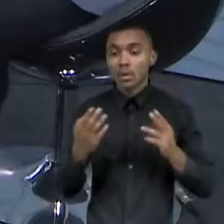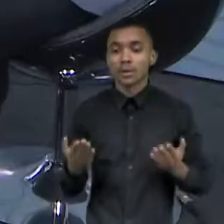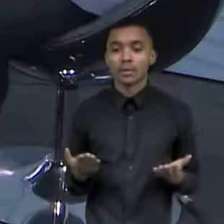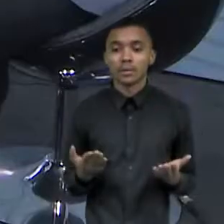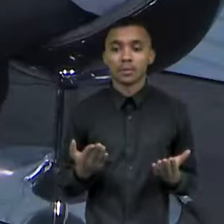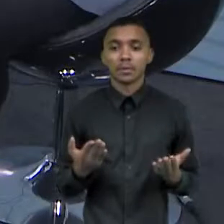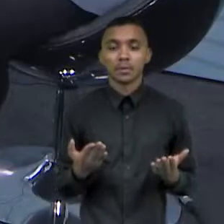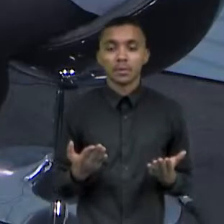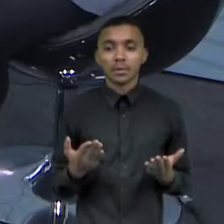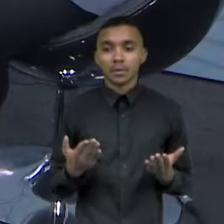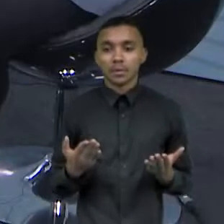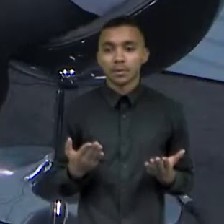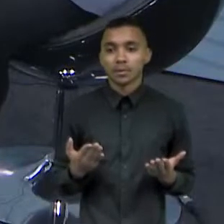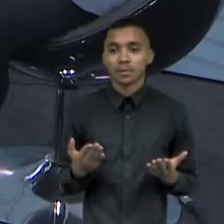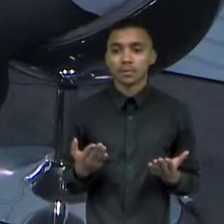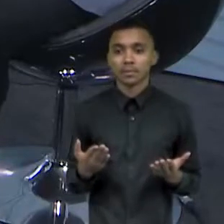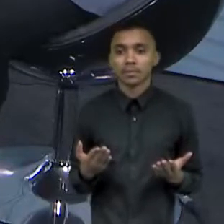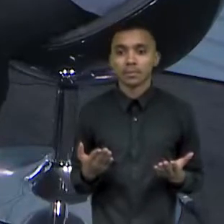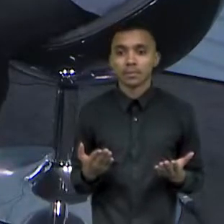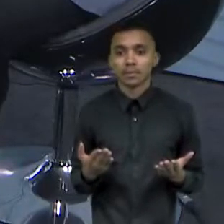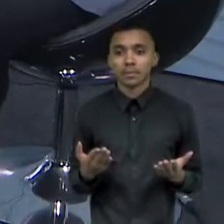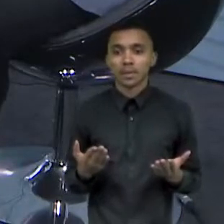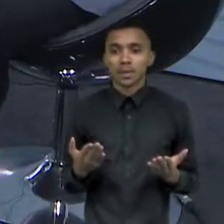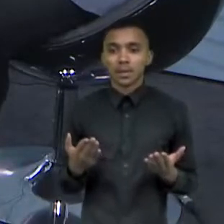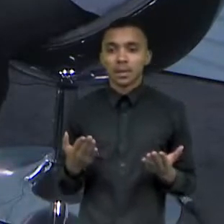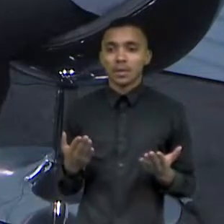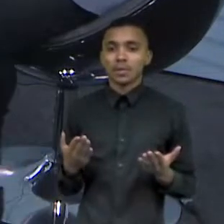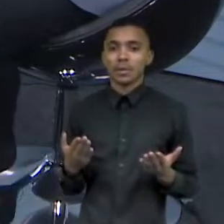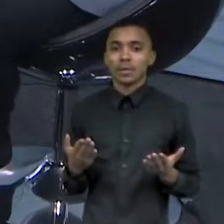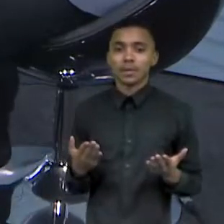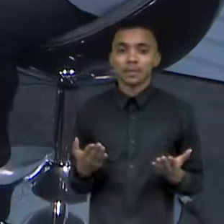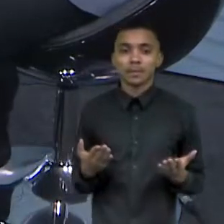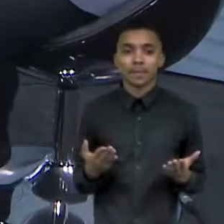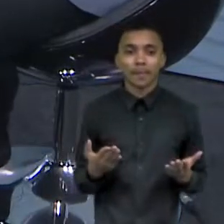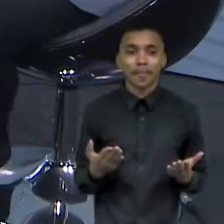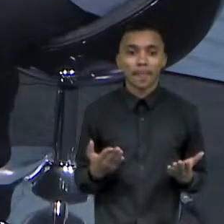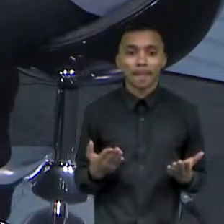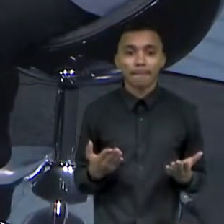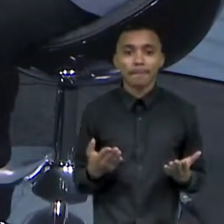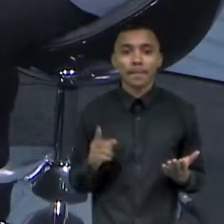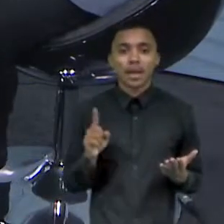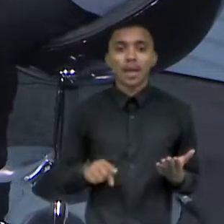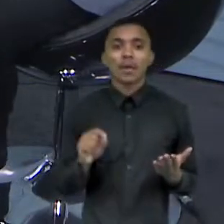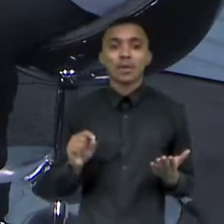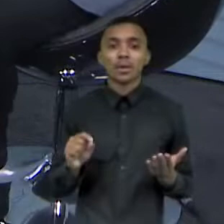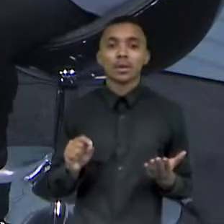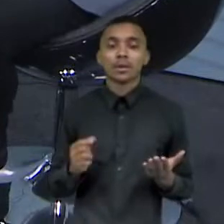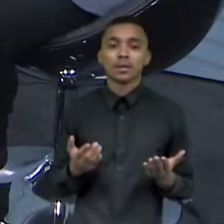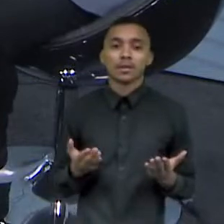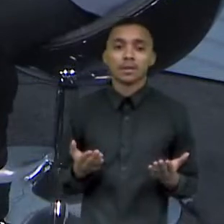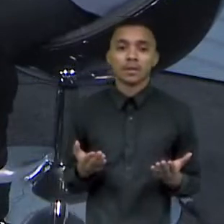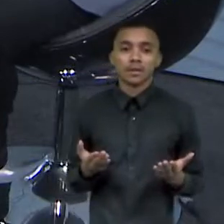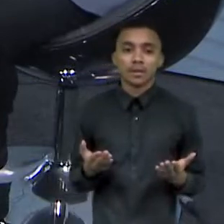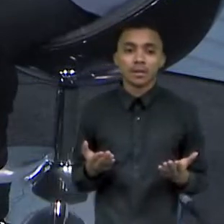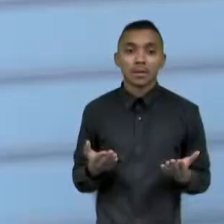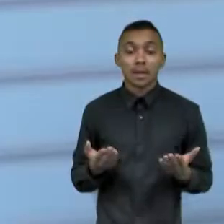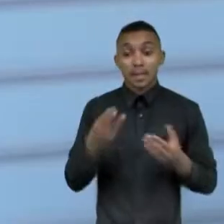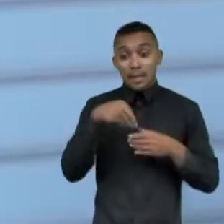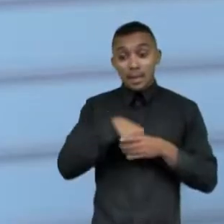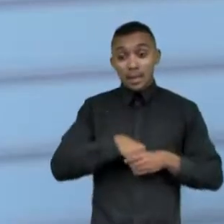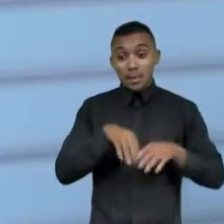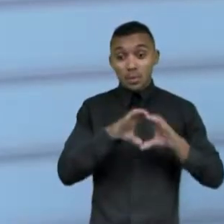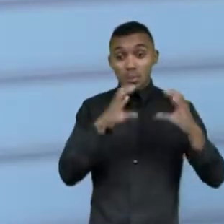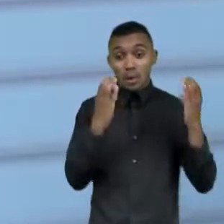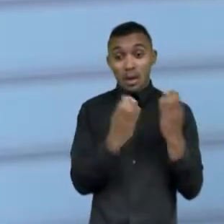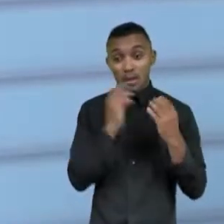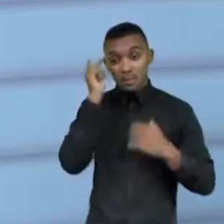Miguel? Isso, foi incorporado. Essa tecnologia, ela veio para ficar. É benéfica, né, também, né? É. Por exemplo, a gente é um escritório, muitas